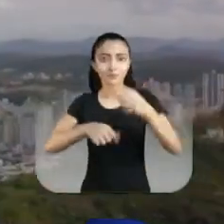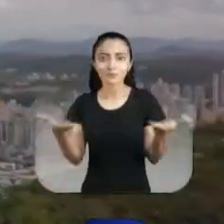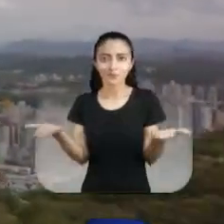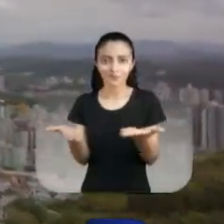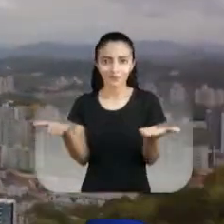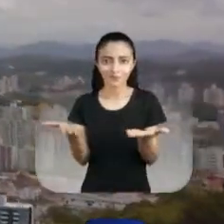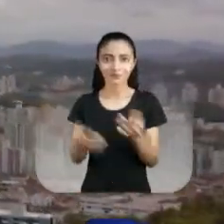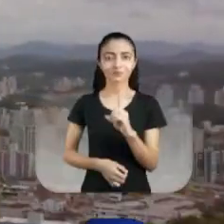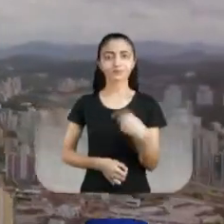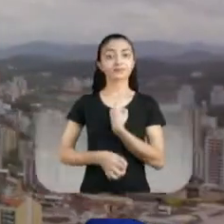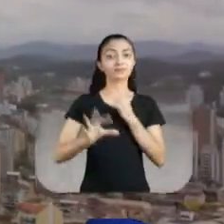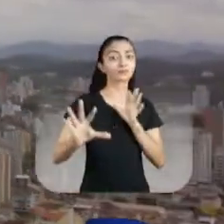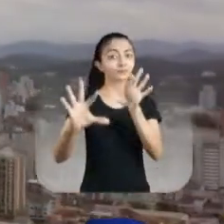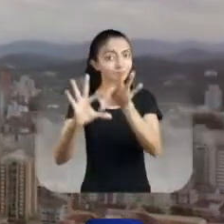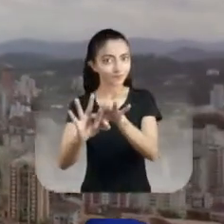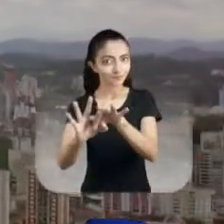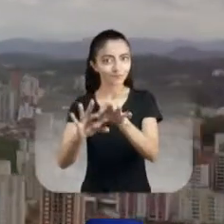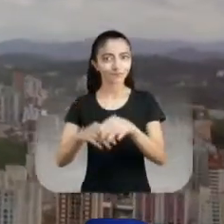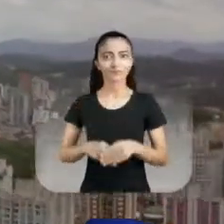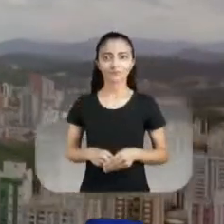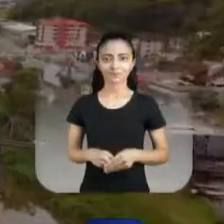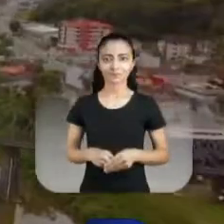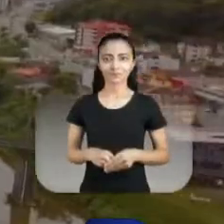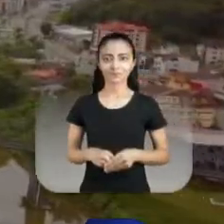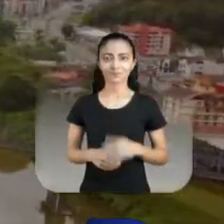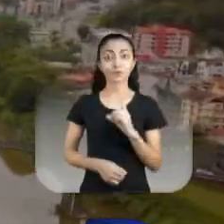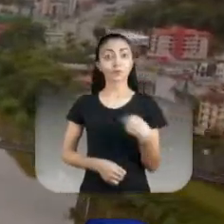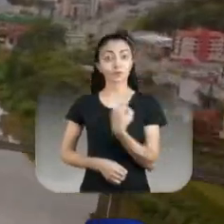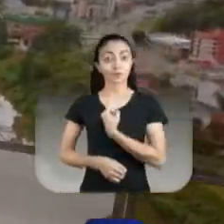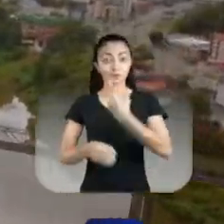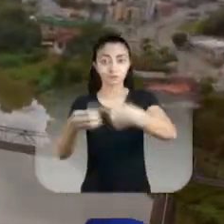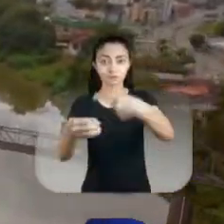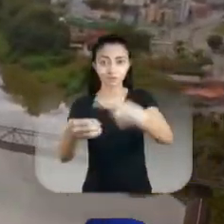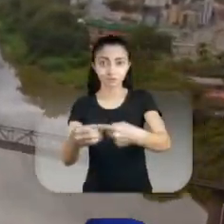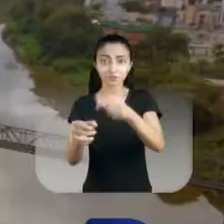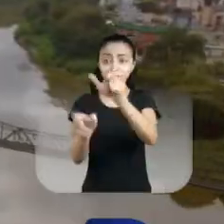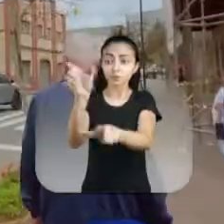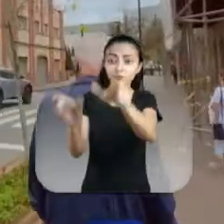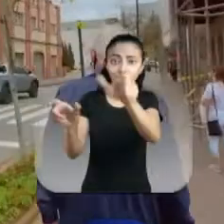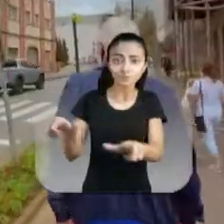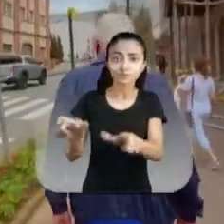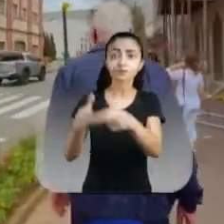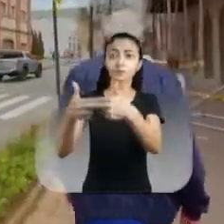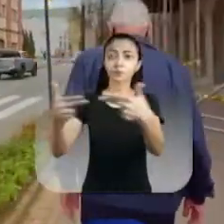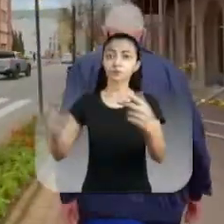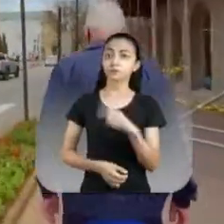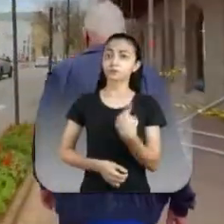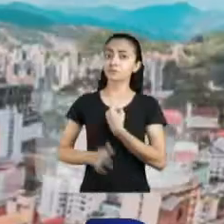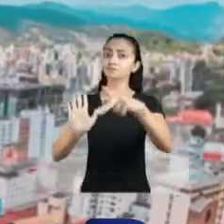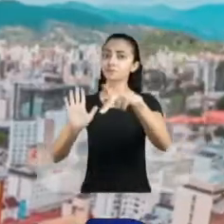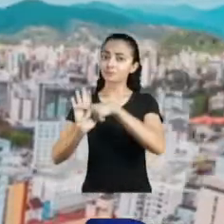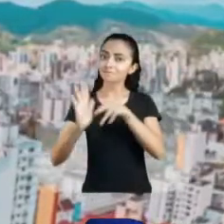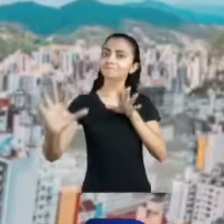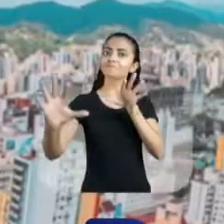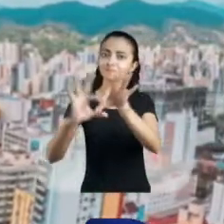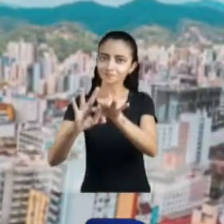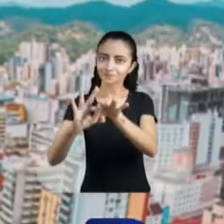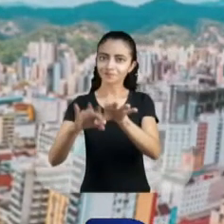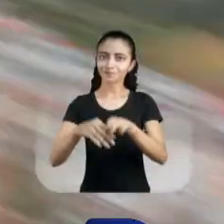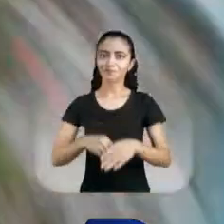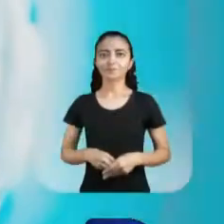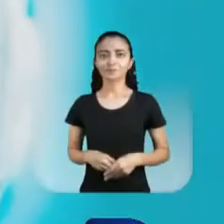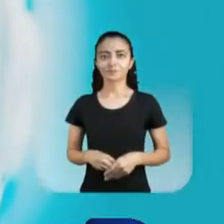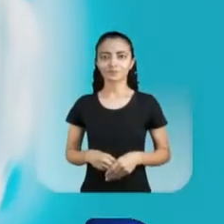Essa é a hora da gente se reconectar com a nossa cidade como a nossa gente com que é